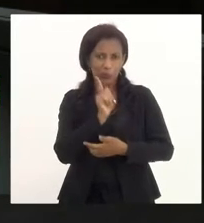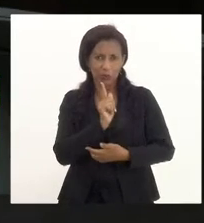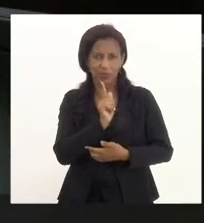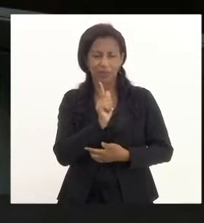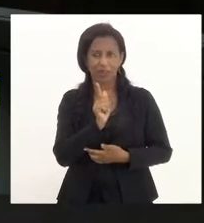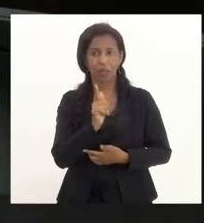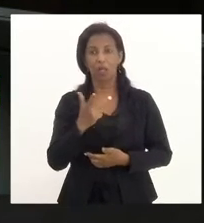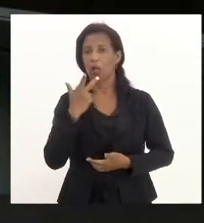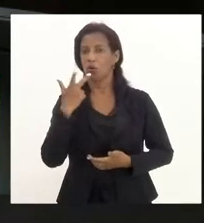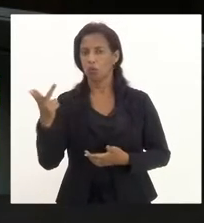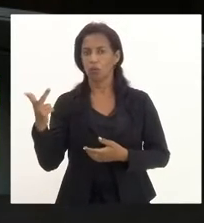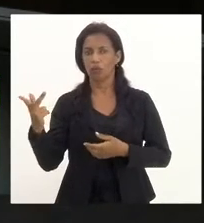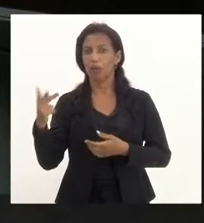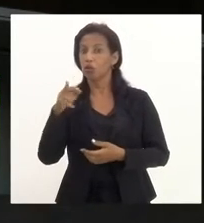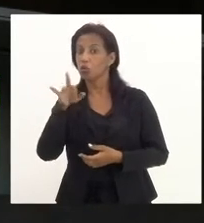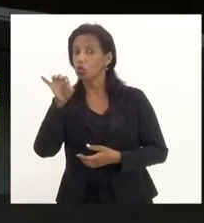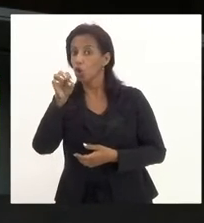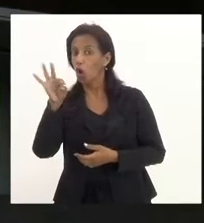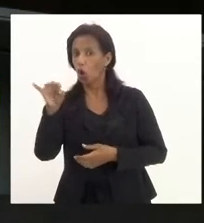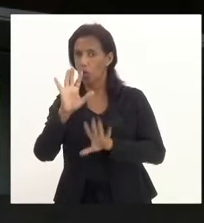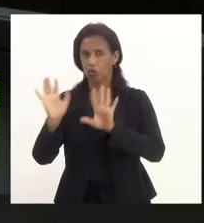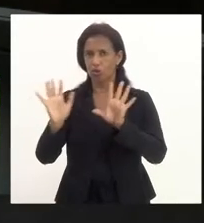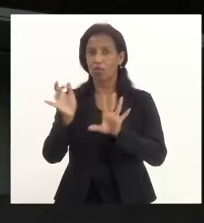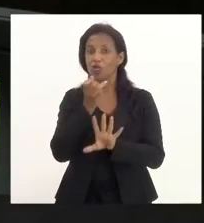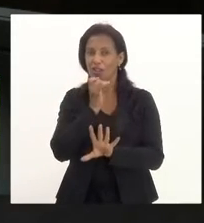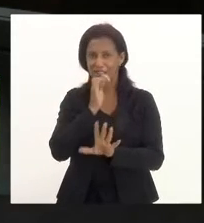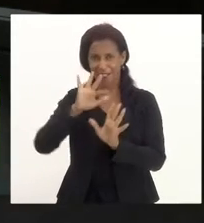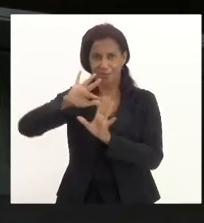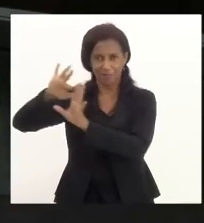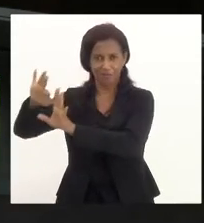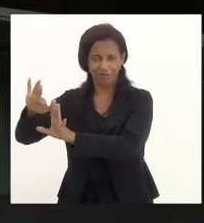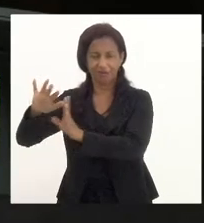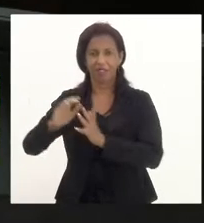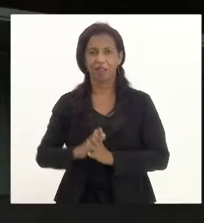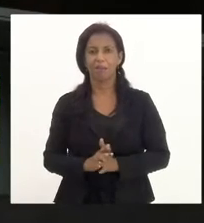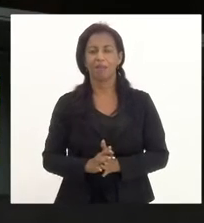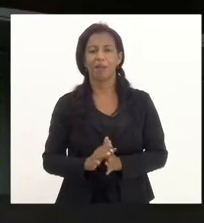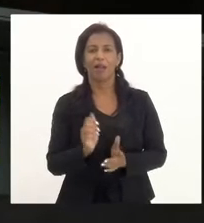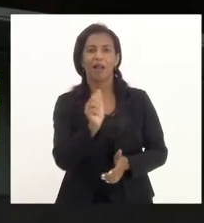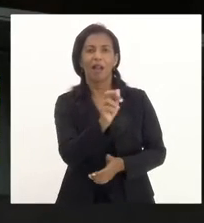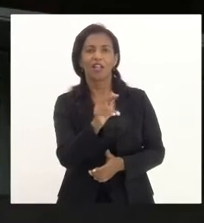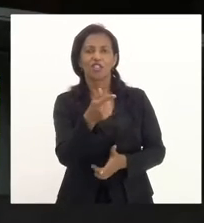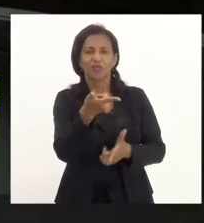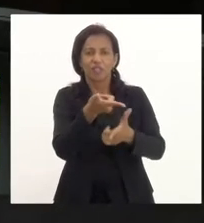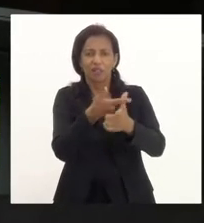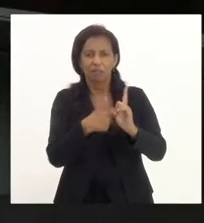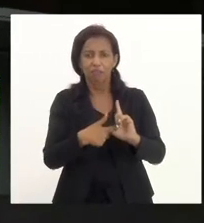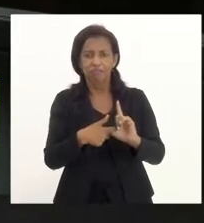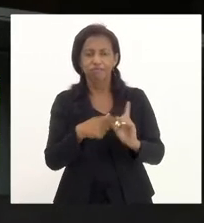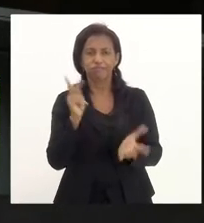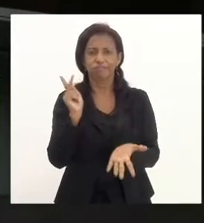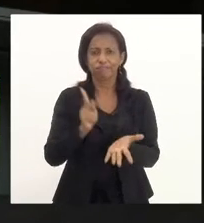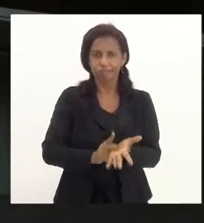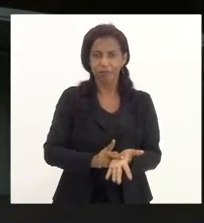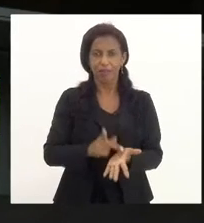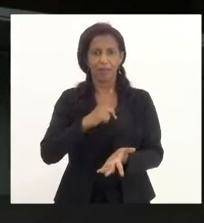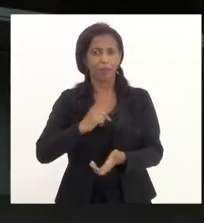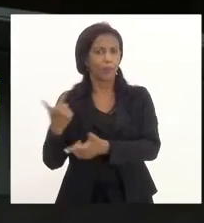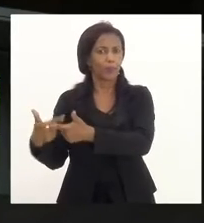eu não tô falando do Joelson não tava tostando olha gente como exemplo Mas a dívida ativa que tem um problema de